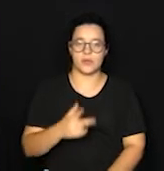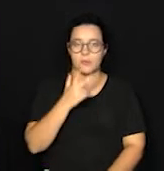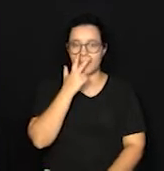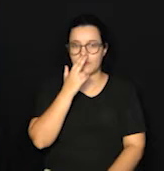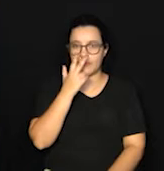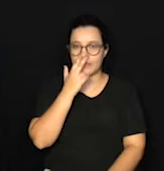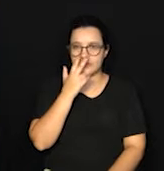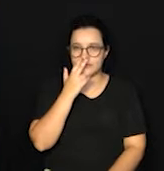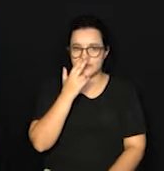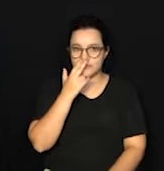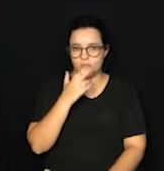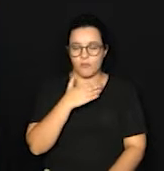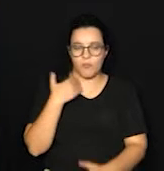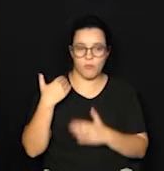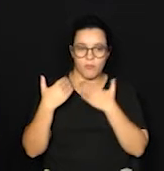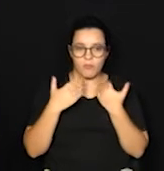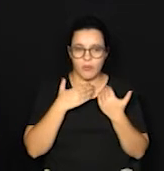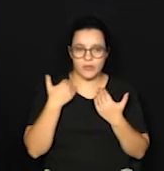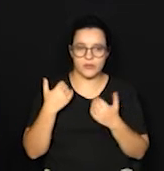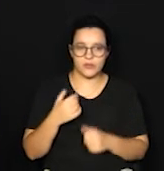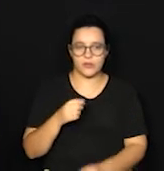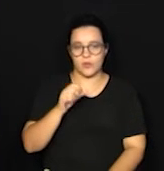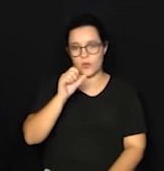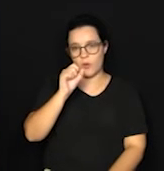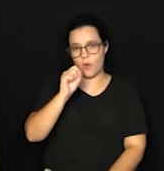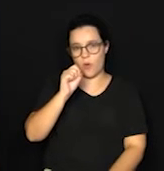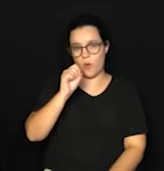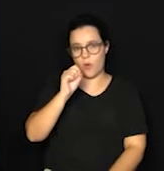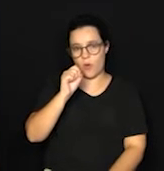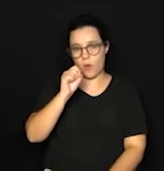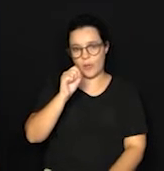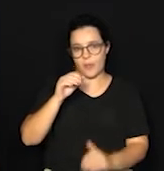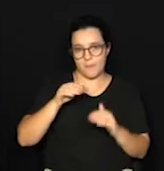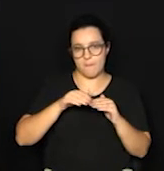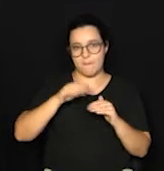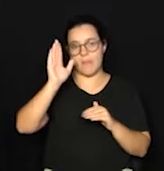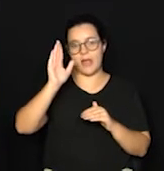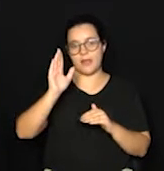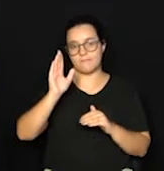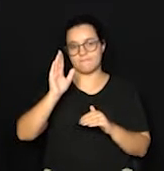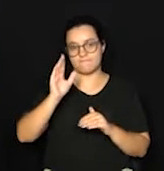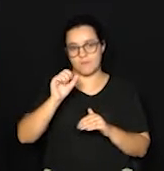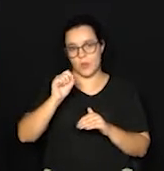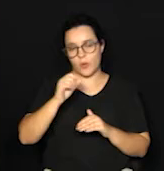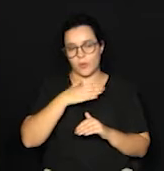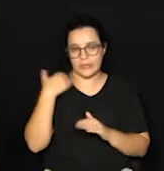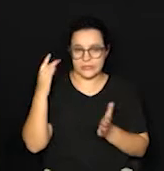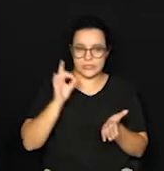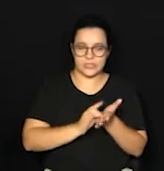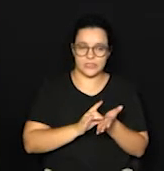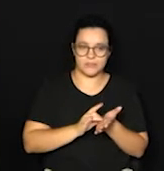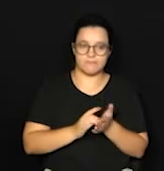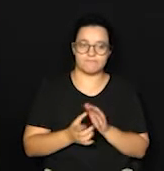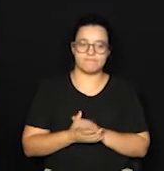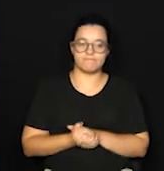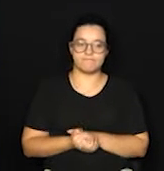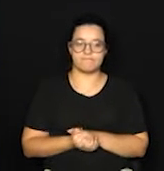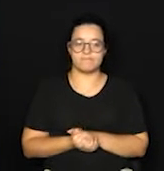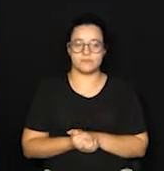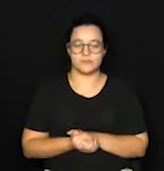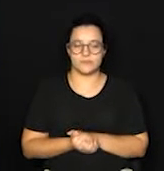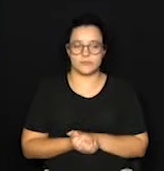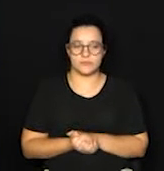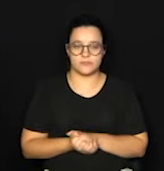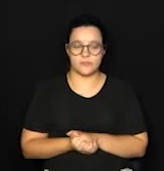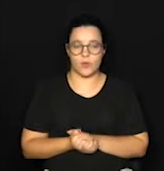vamos ver aqui, óbitos, 8 a mais em relação ao último número. E daqui a pouco eu vou detalhar isso. Mas antes, vamos